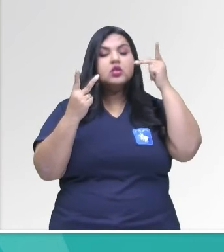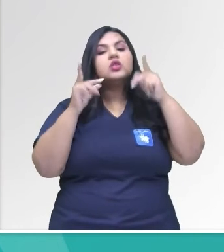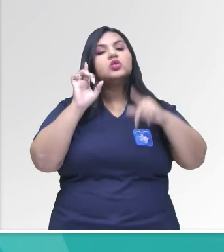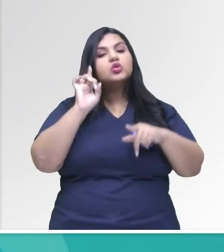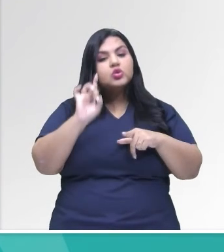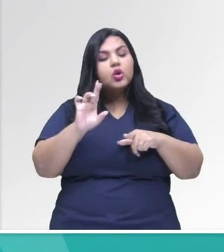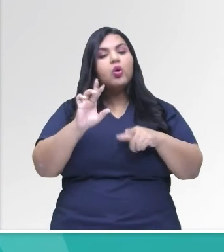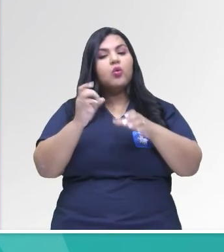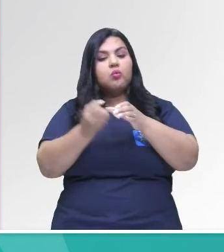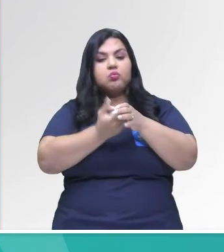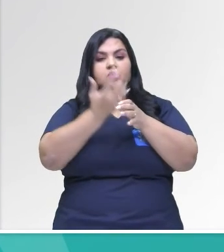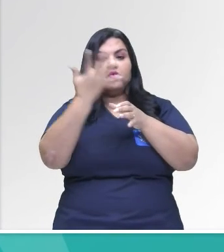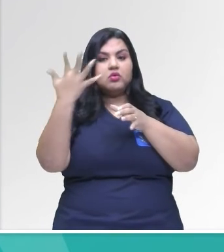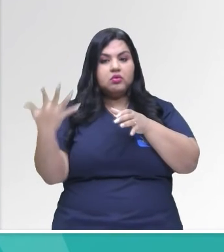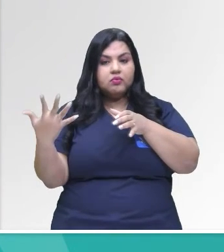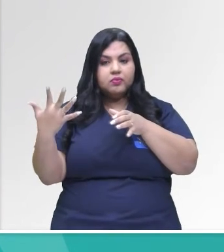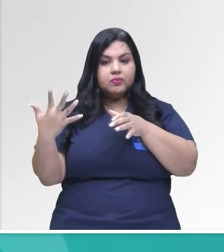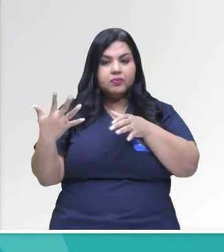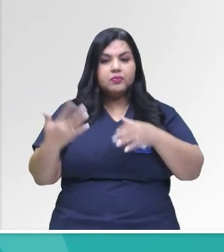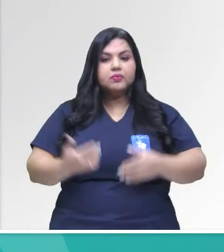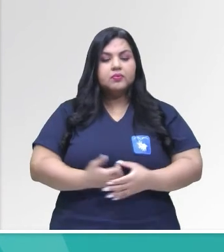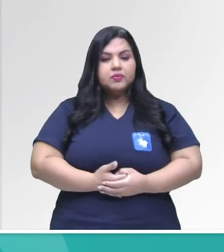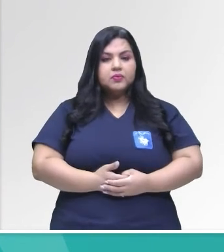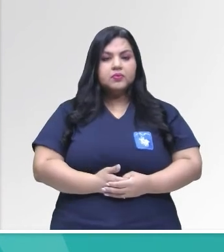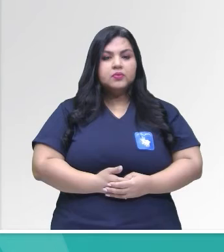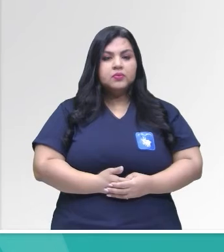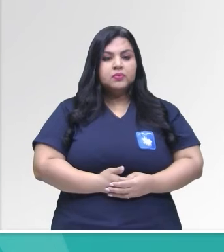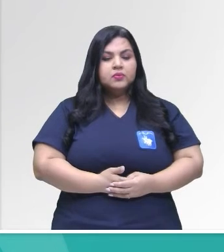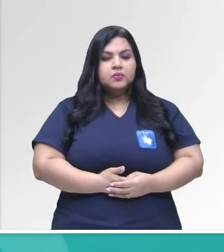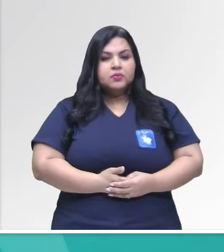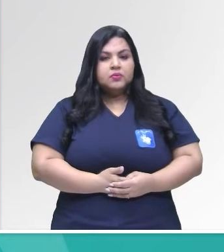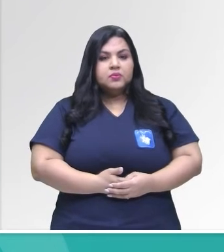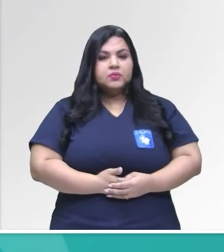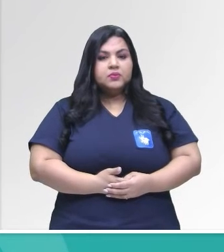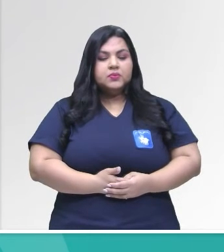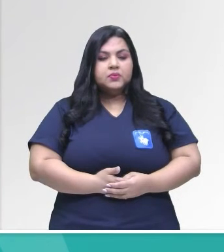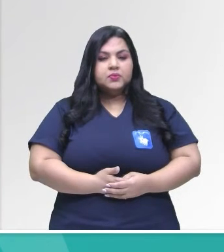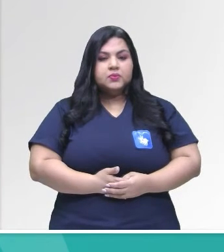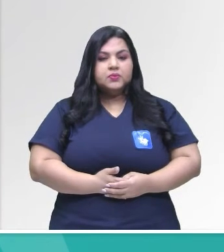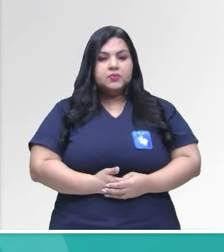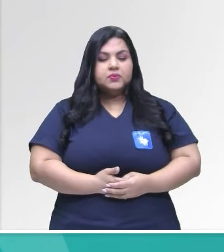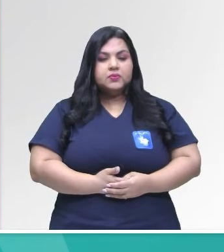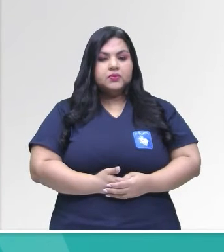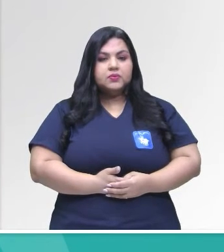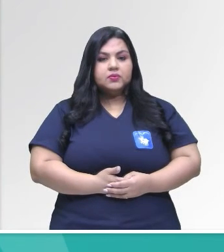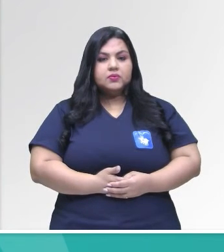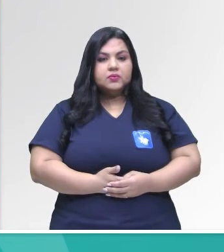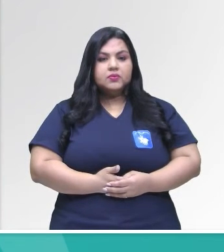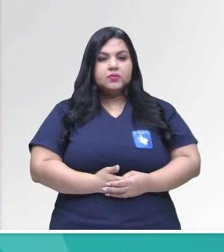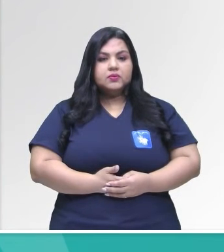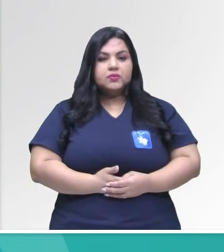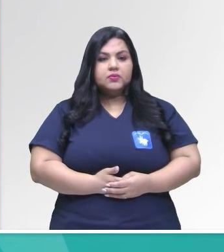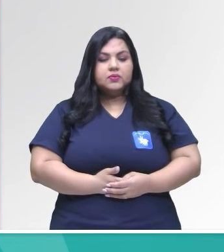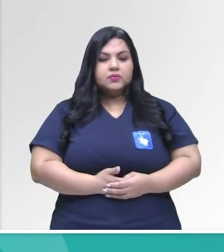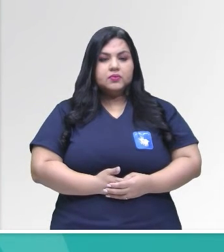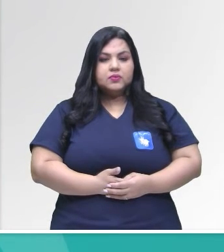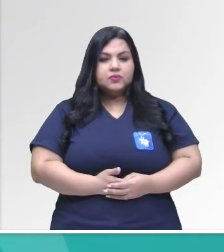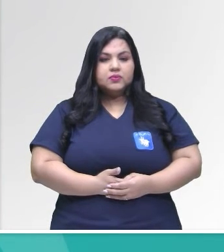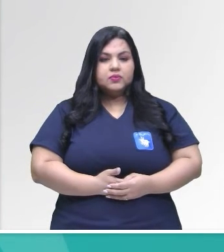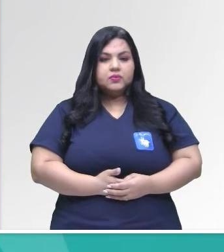apenas plurais. Então, you were, we were, they were, the books were, Carol and